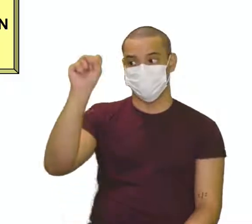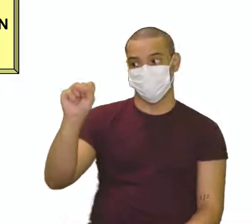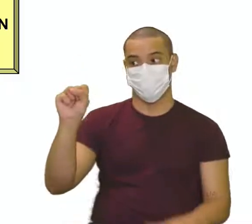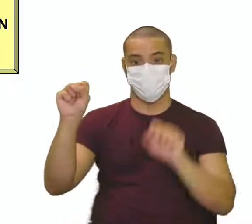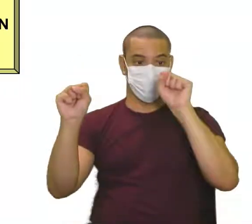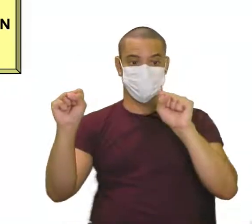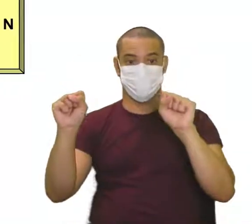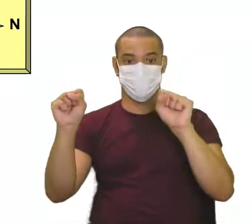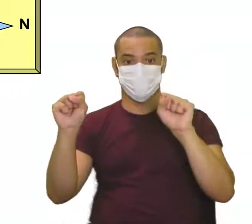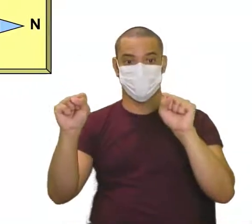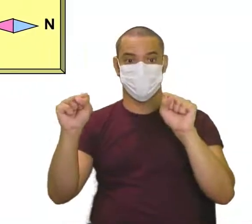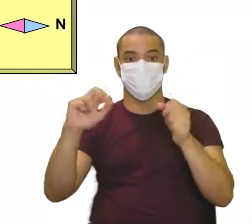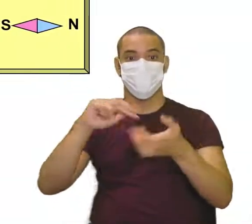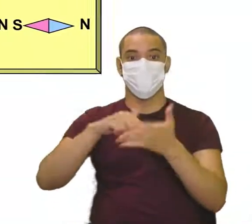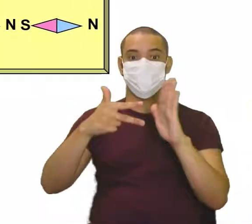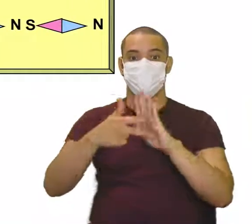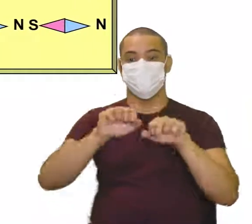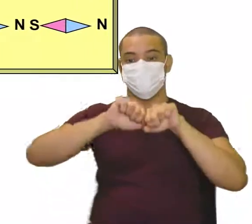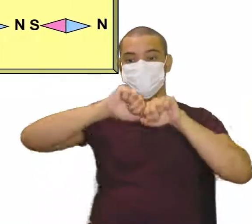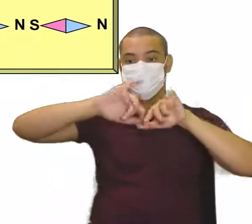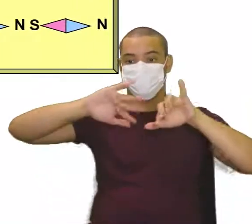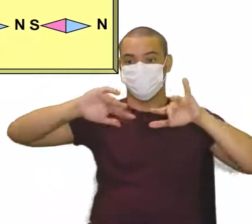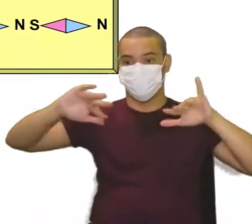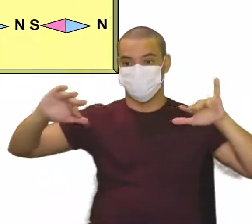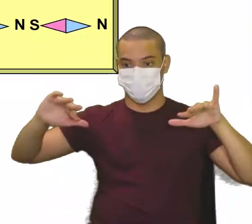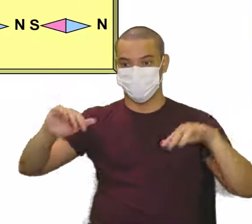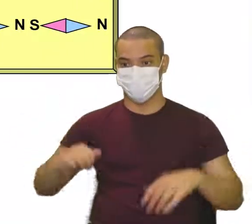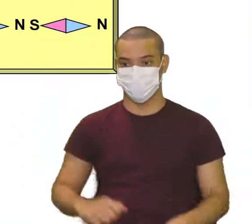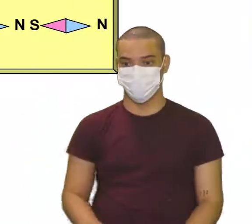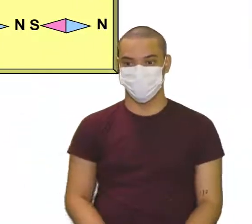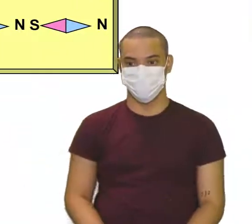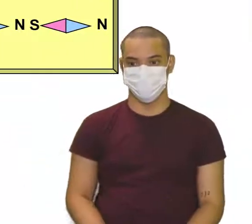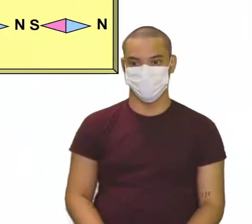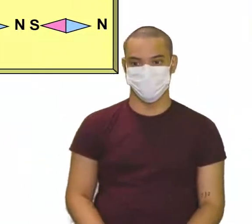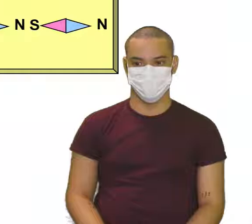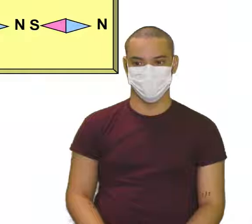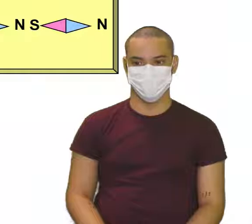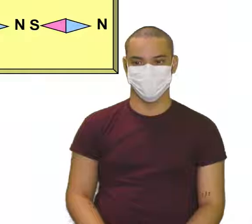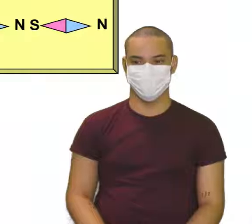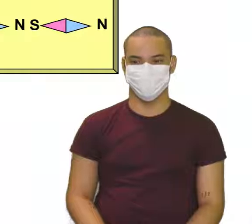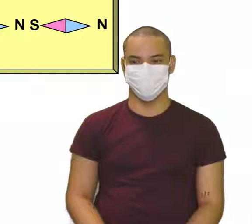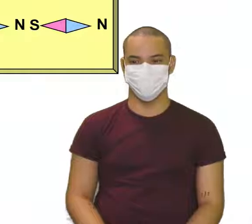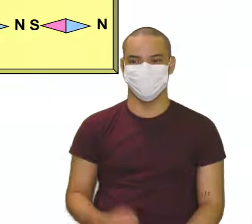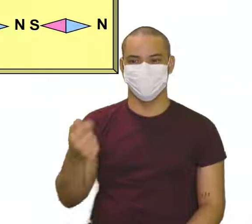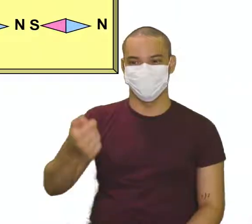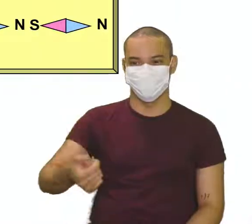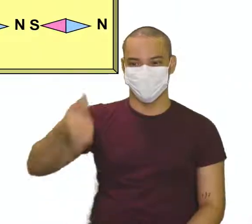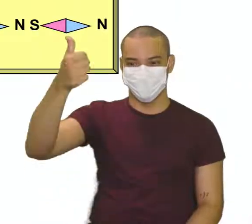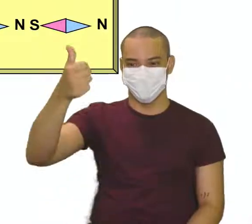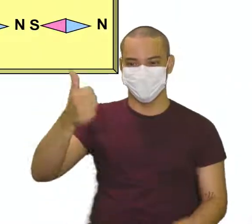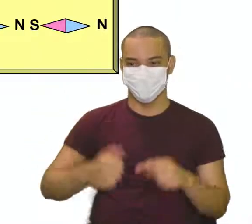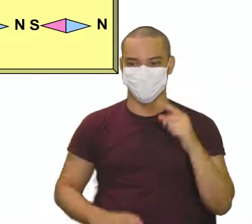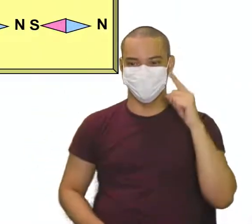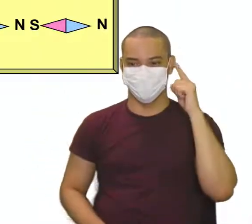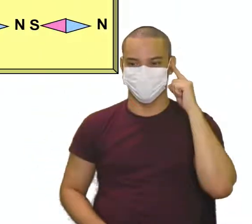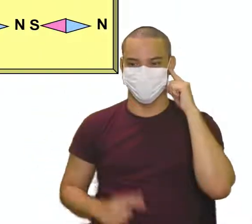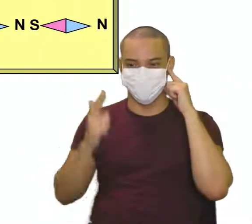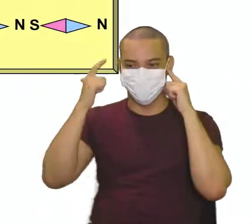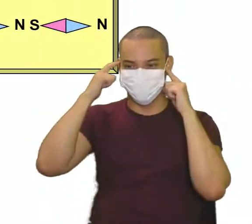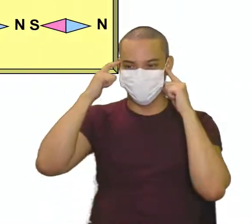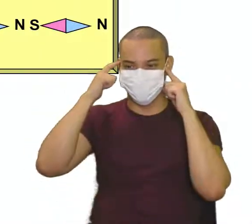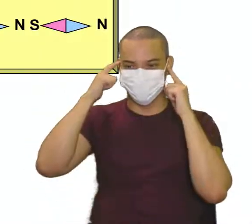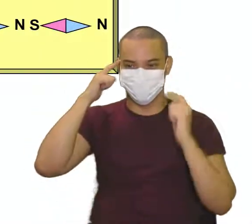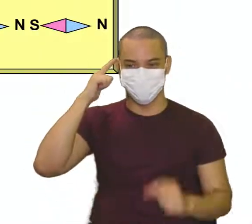nós temos repulsão. Se liga lá, olha só, quase que a repulsão vai na cabeça do